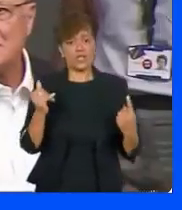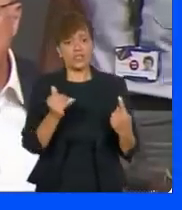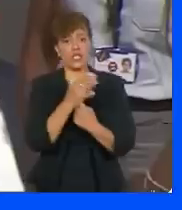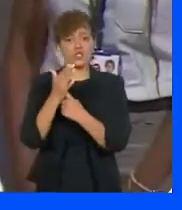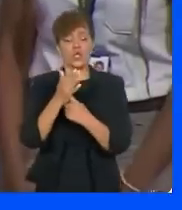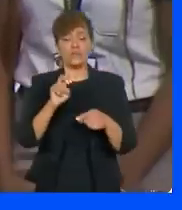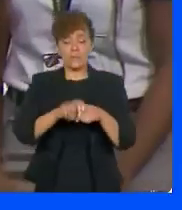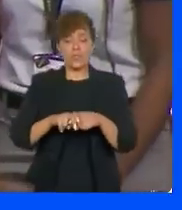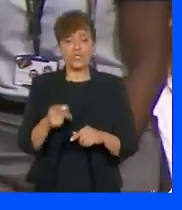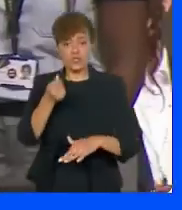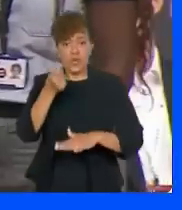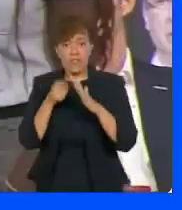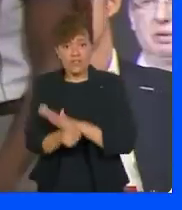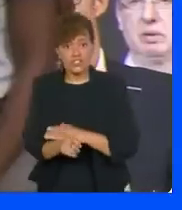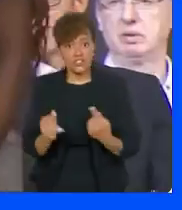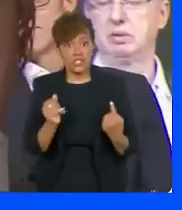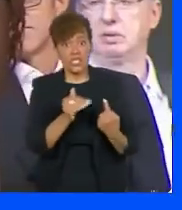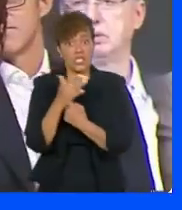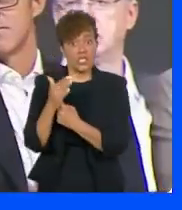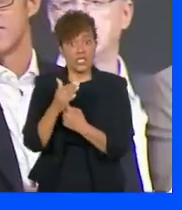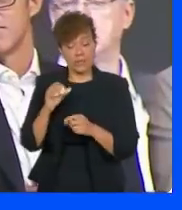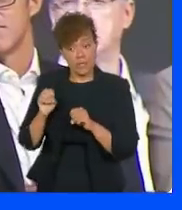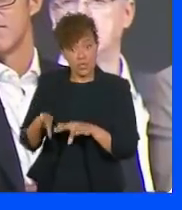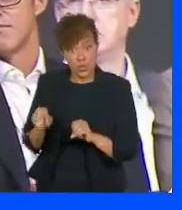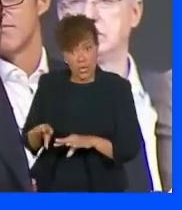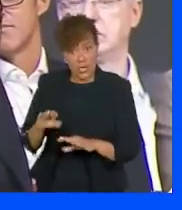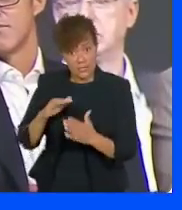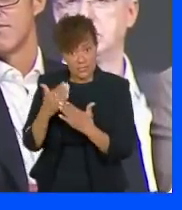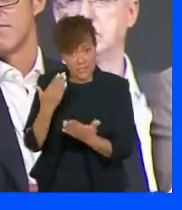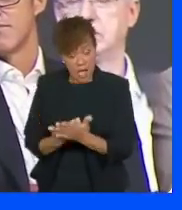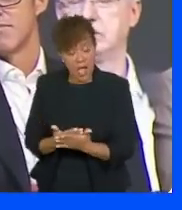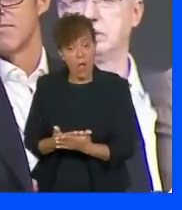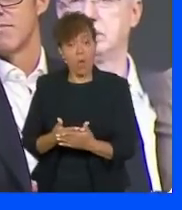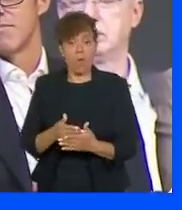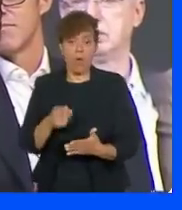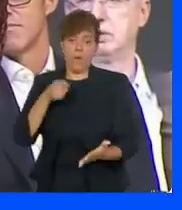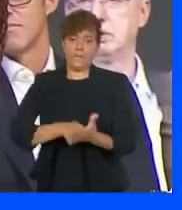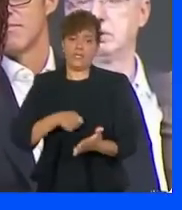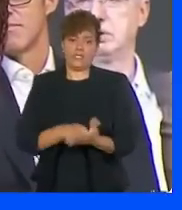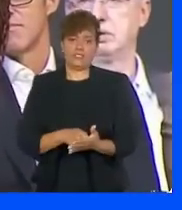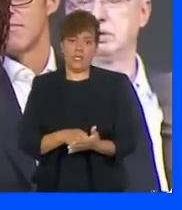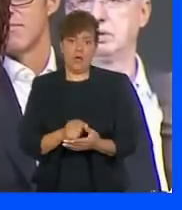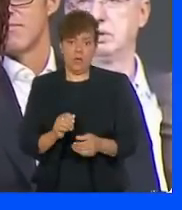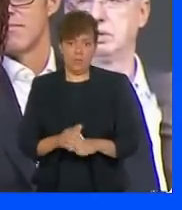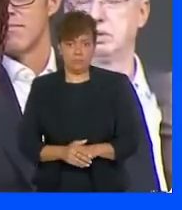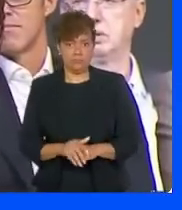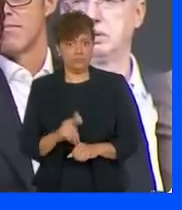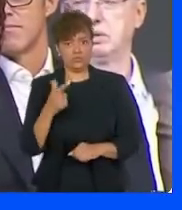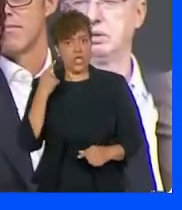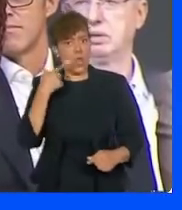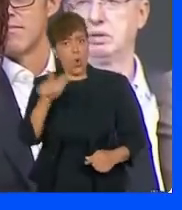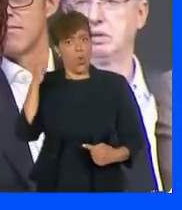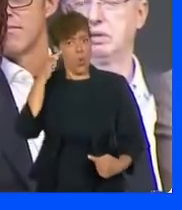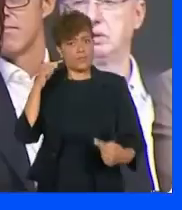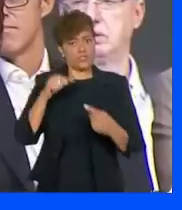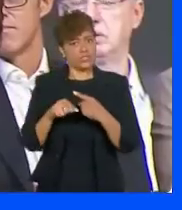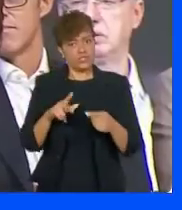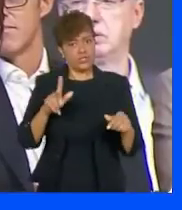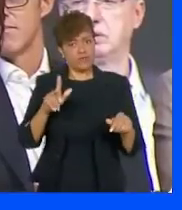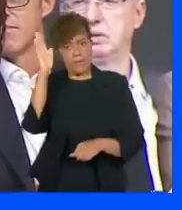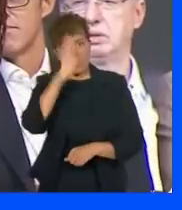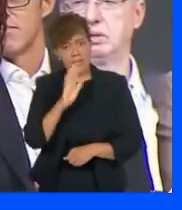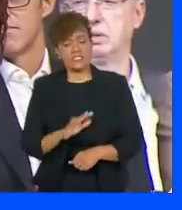investir em educação, Thaís, não é mais do que obrigação. Não haverá outra saída para o Brasil se a gente